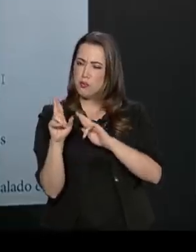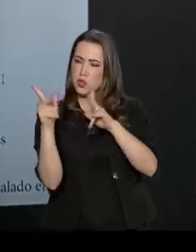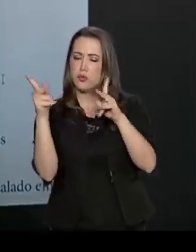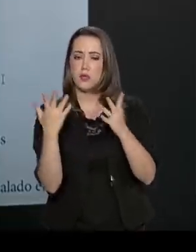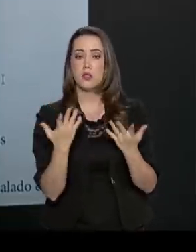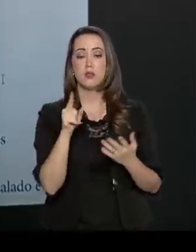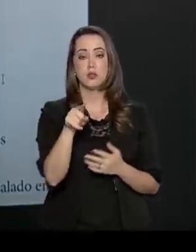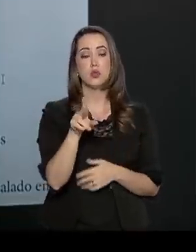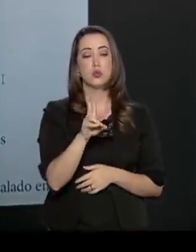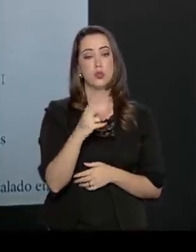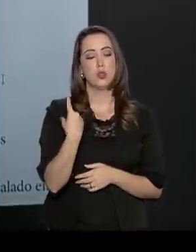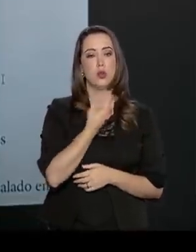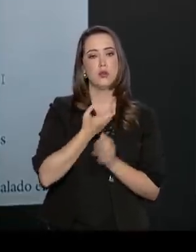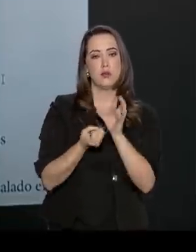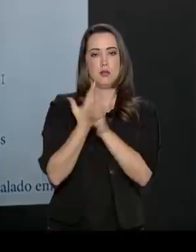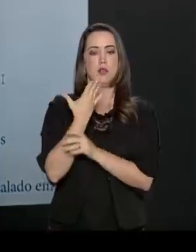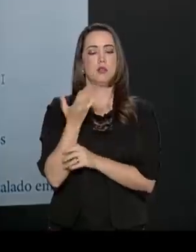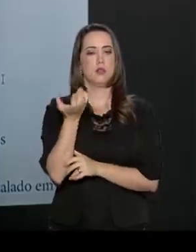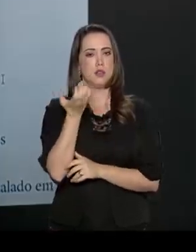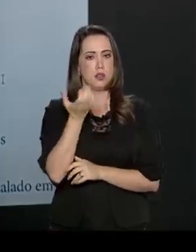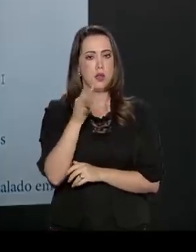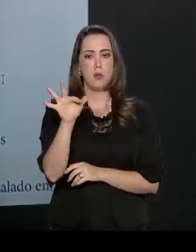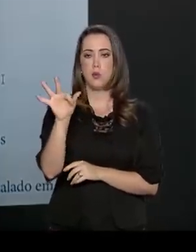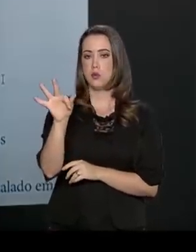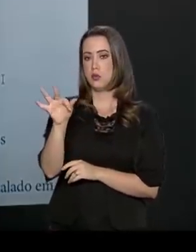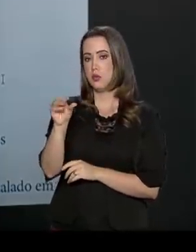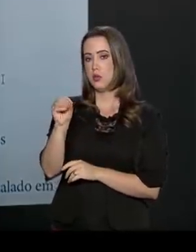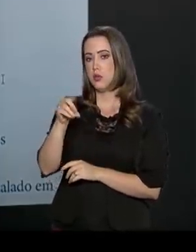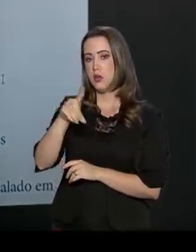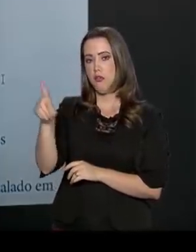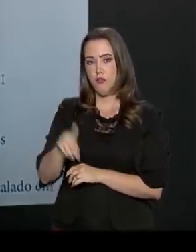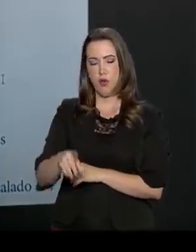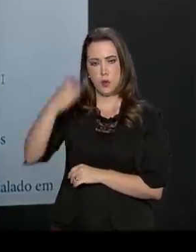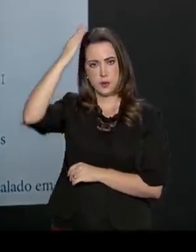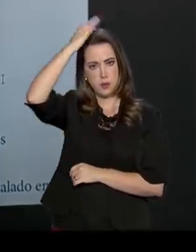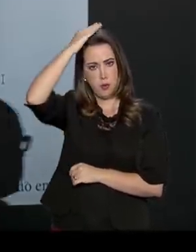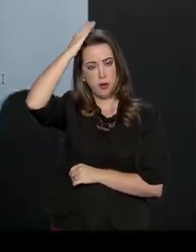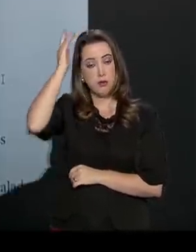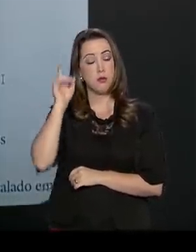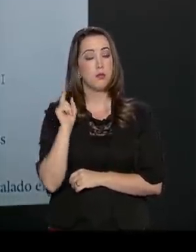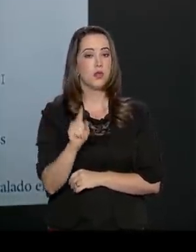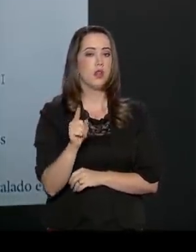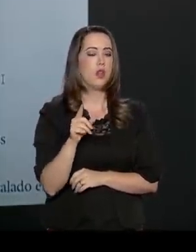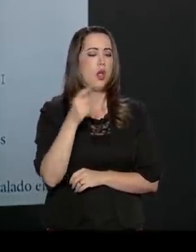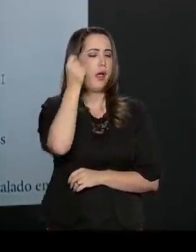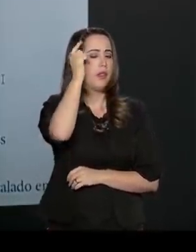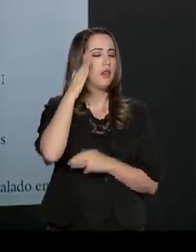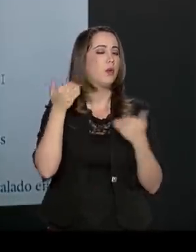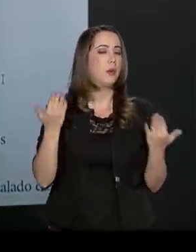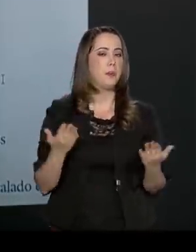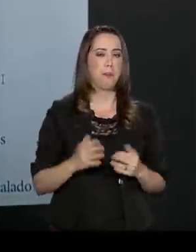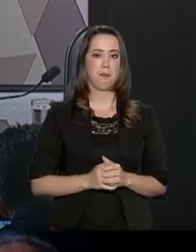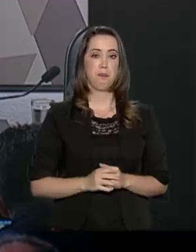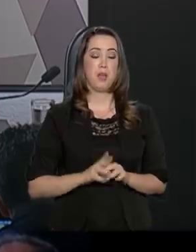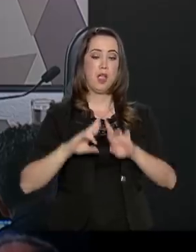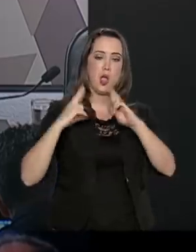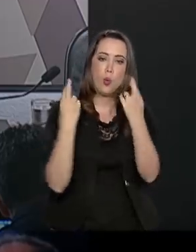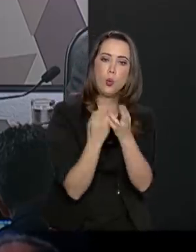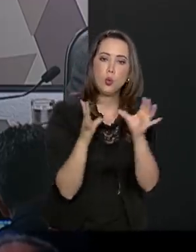Né? O primeiro é que nós queremos criar em Foz do Iguaçu. Qual que é a ideia? Nós vamos reunir lá agentes da Polícia